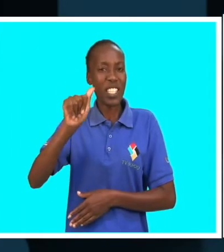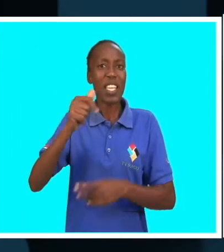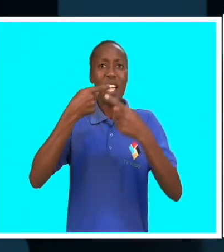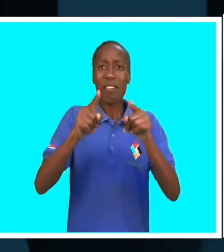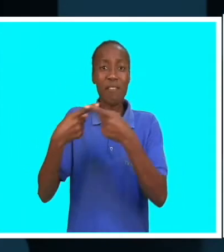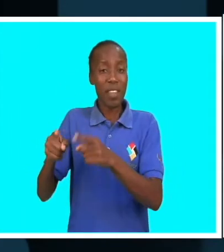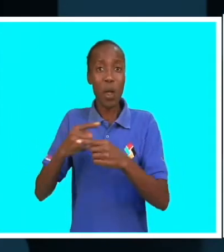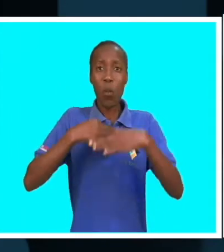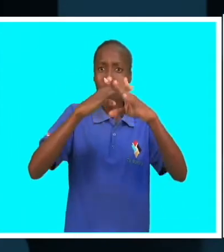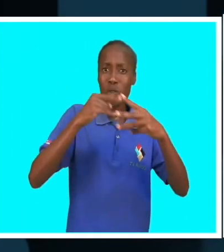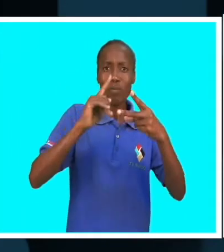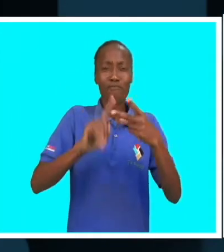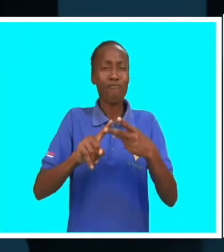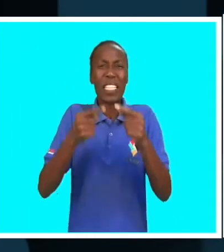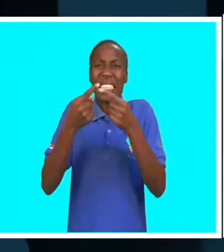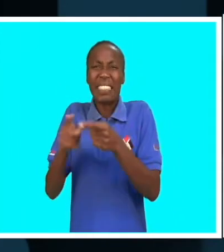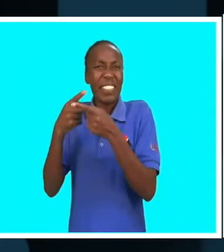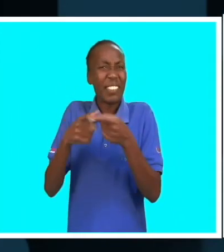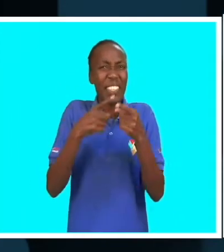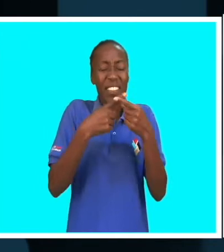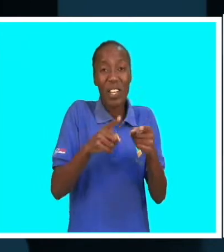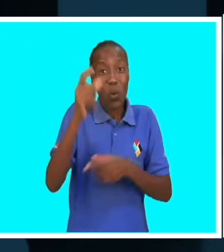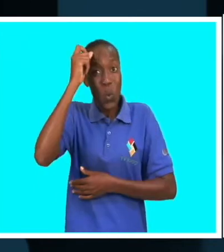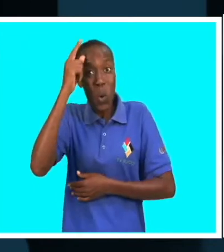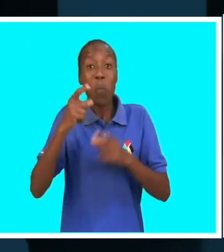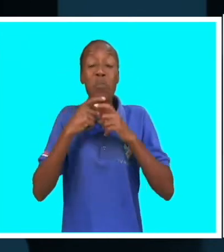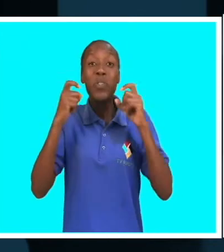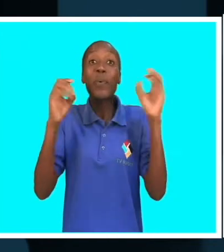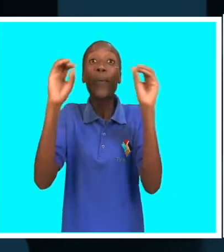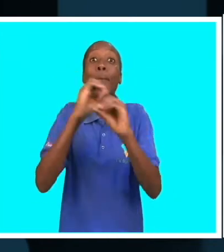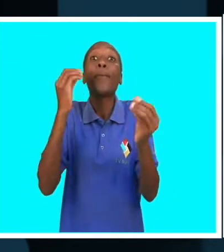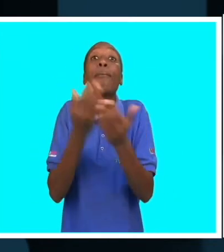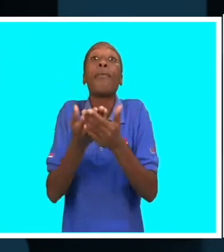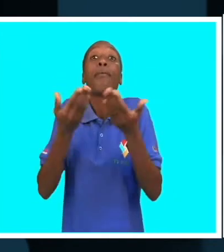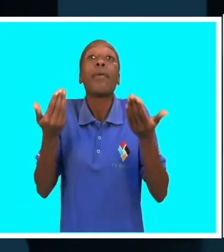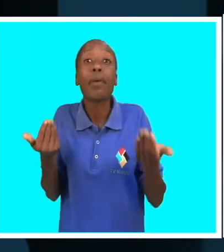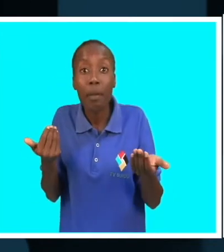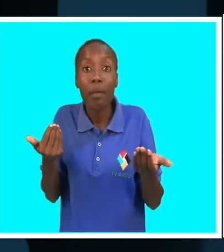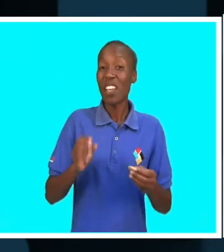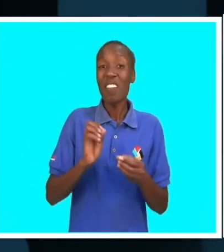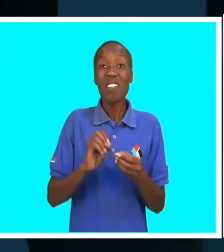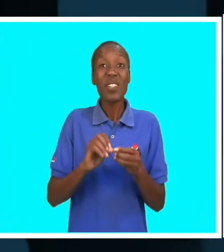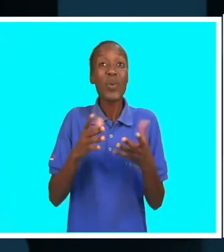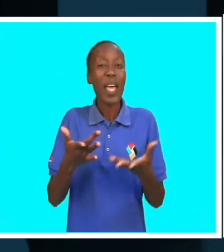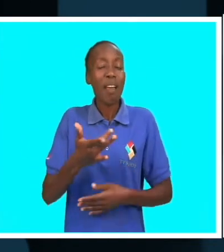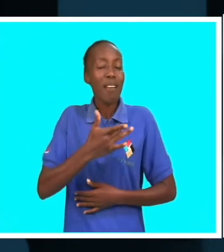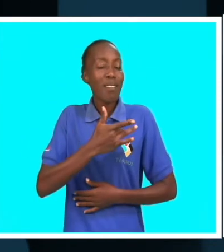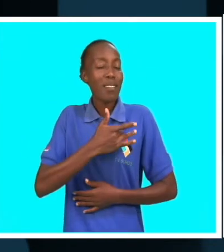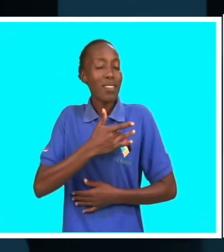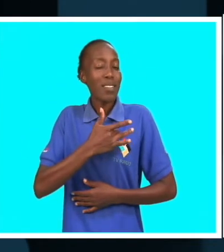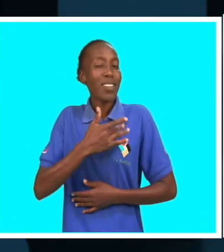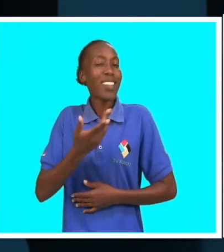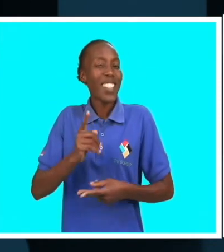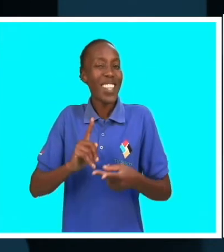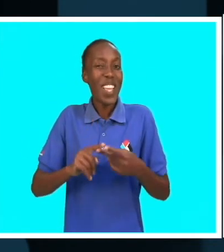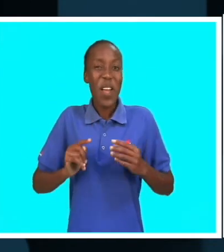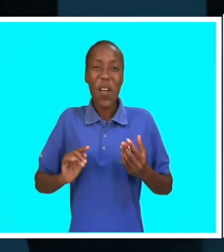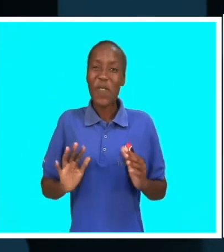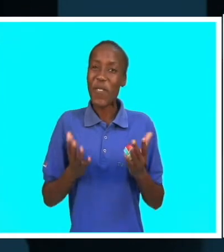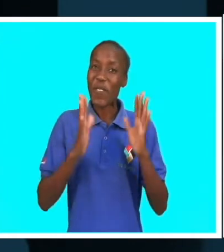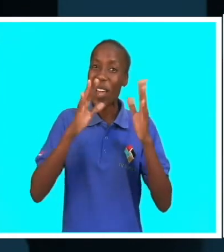de música, espetáculo mesmo. Seja rock, rap e tudo mais. E nós, em Moçambique, por que não podemos? Fazer-lhes sentir, eles fazem